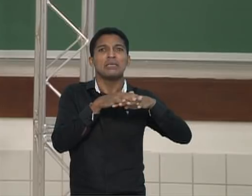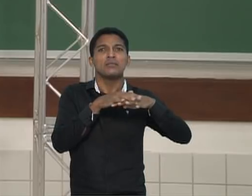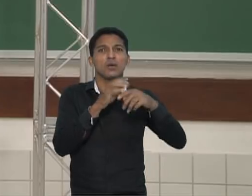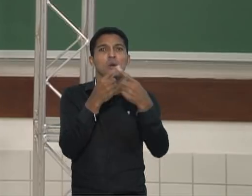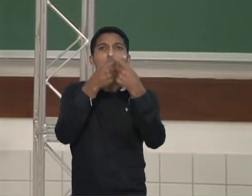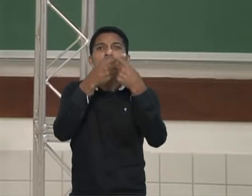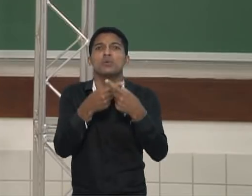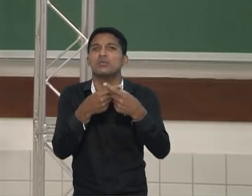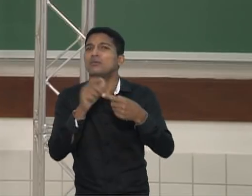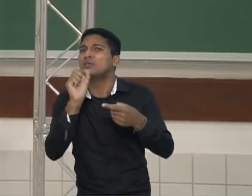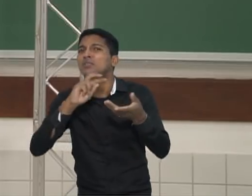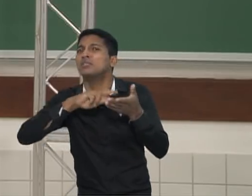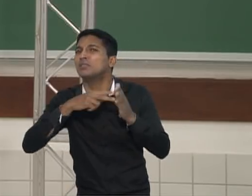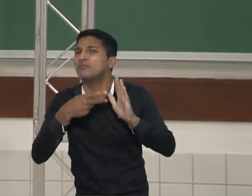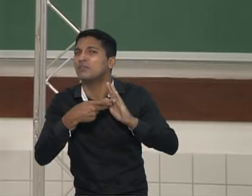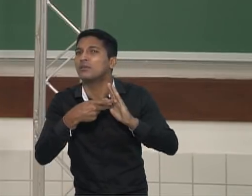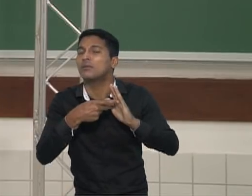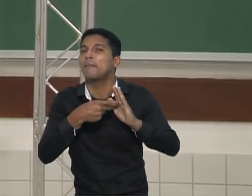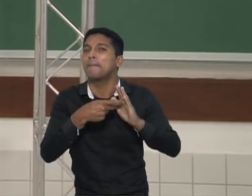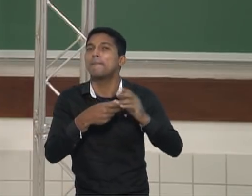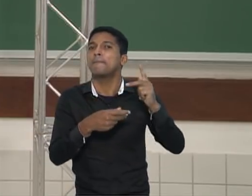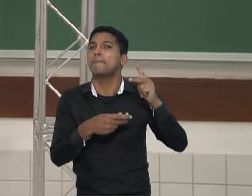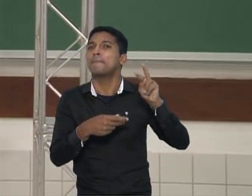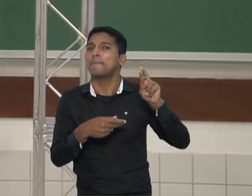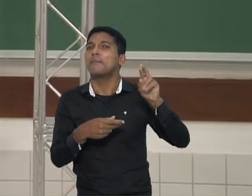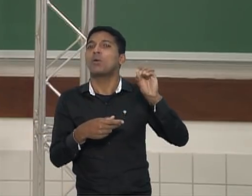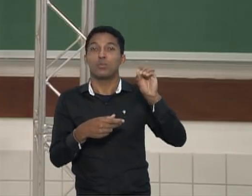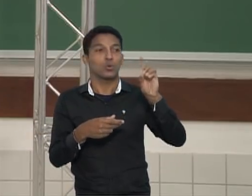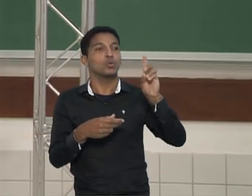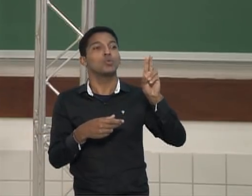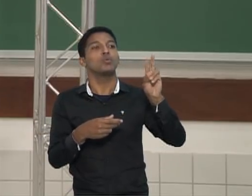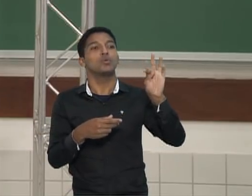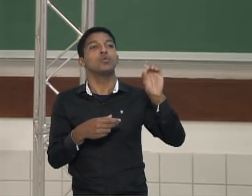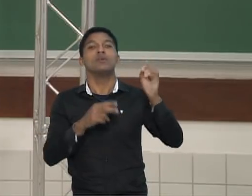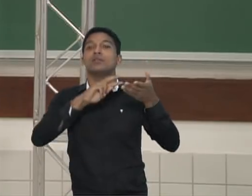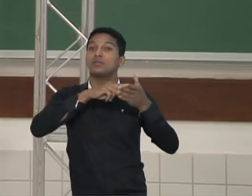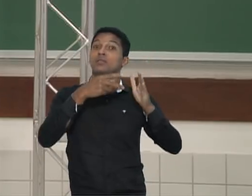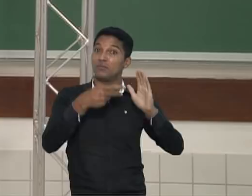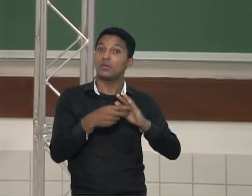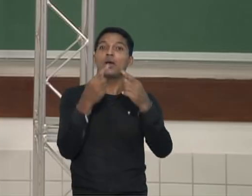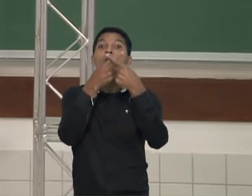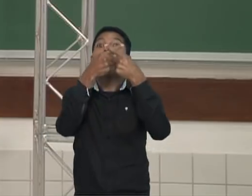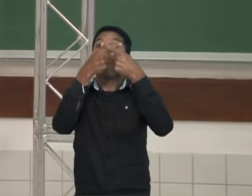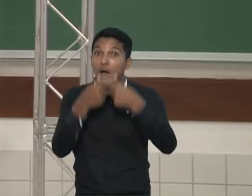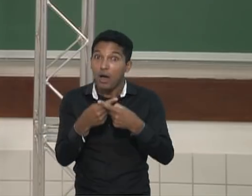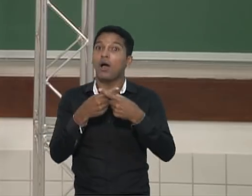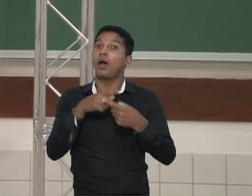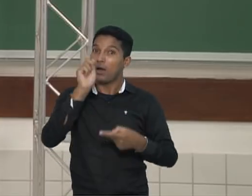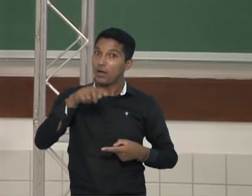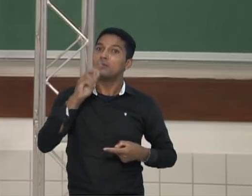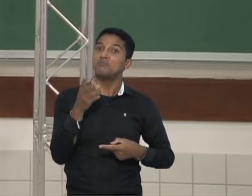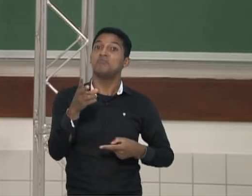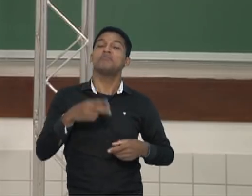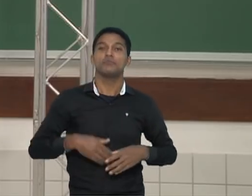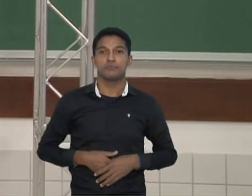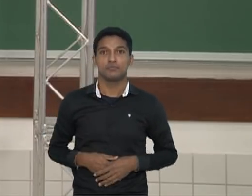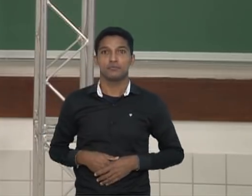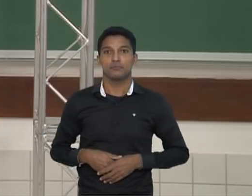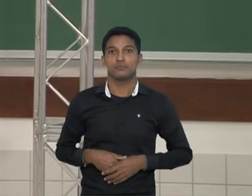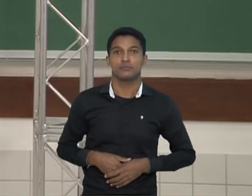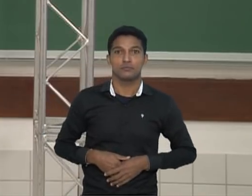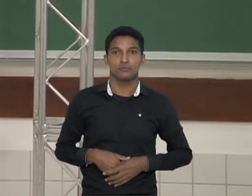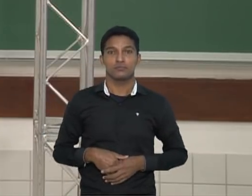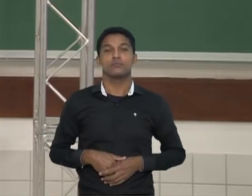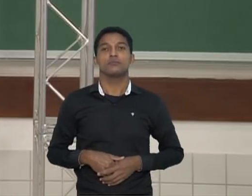Significa o produto sempre vai significar multiplicação, tá bom? Então, produto